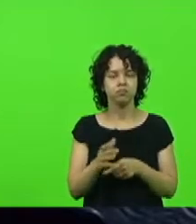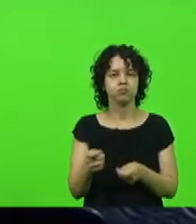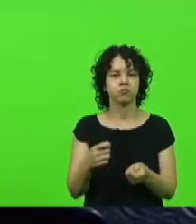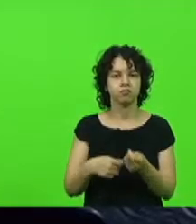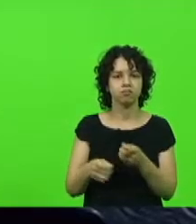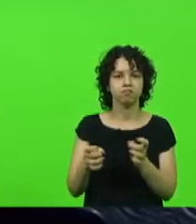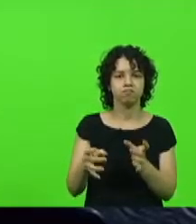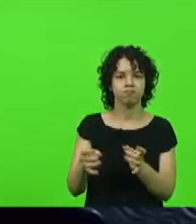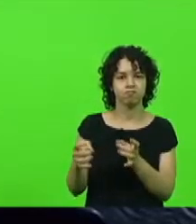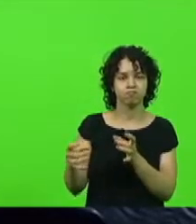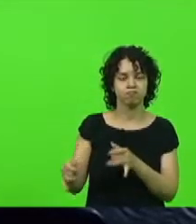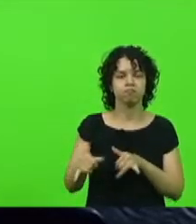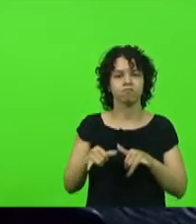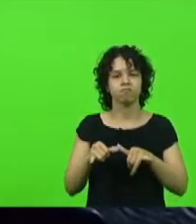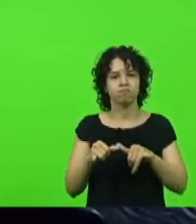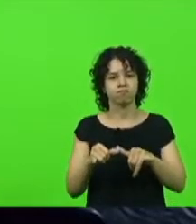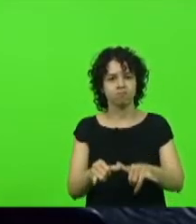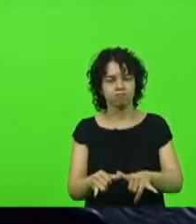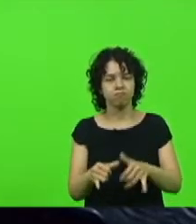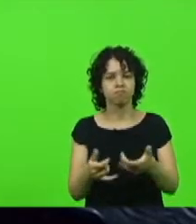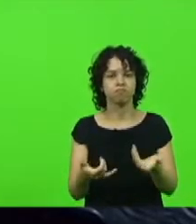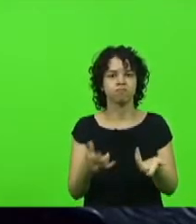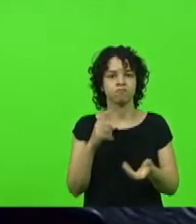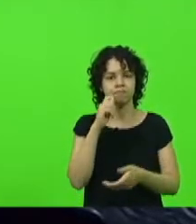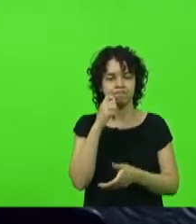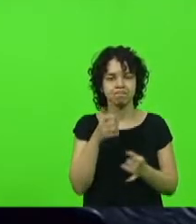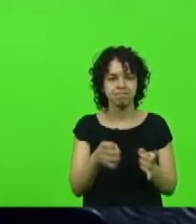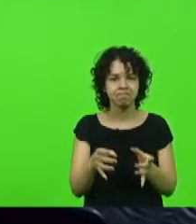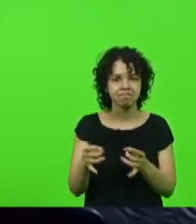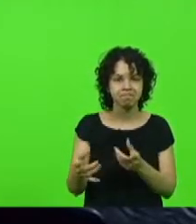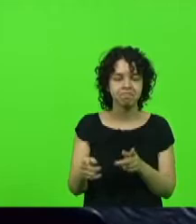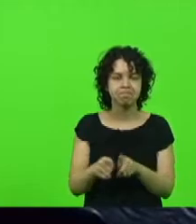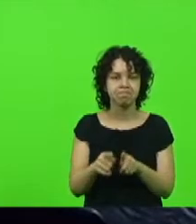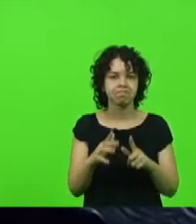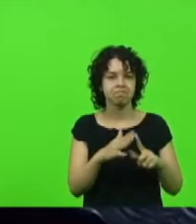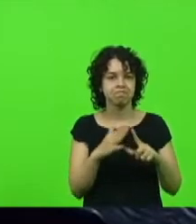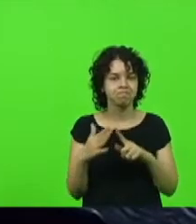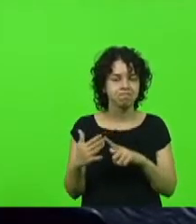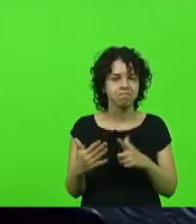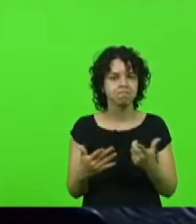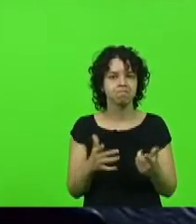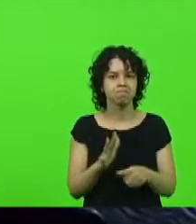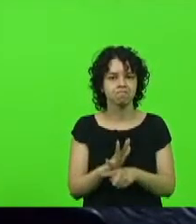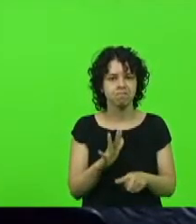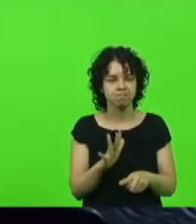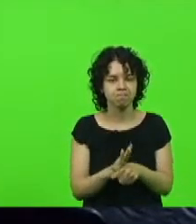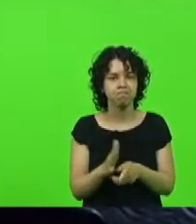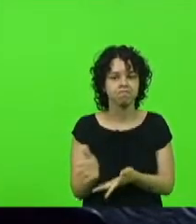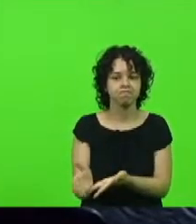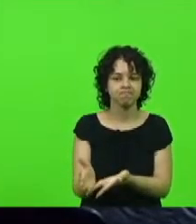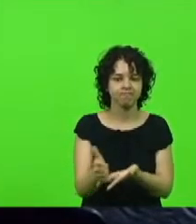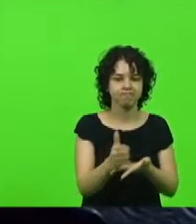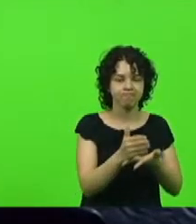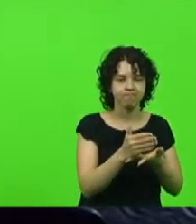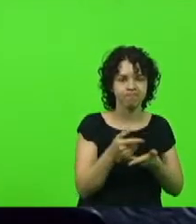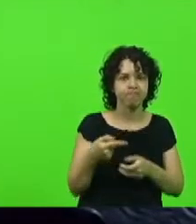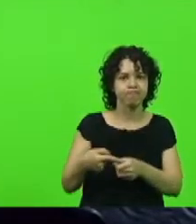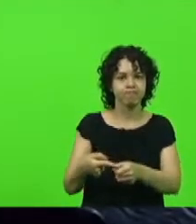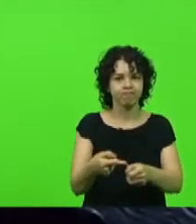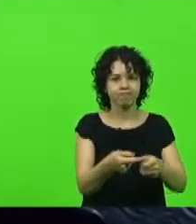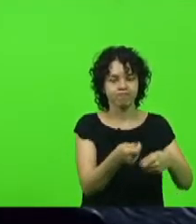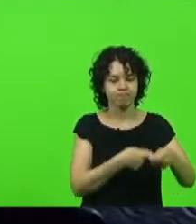padarias, as lojas, aplicando oxigênio na arrecadação, inclusive dos próprios municípios. A economia gira e todos